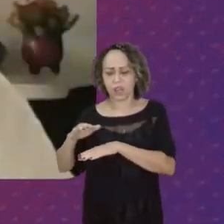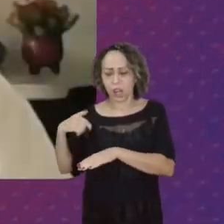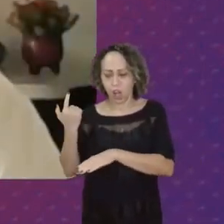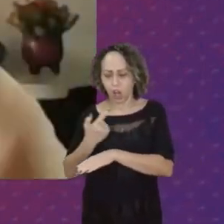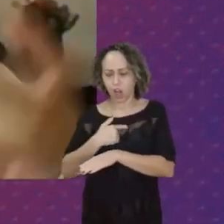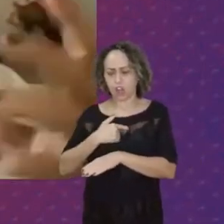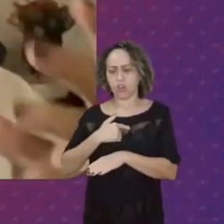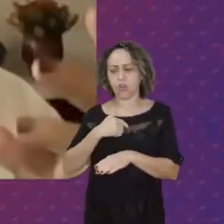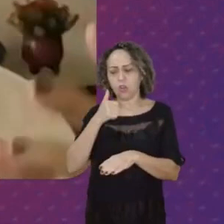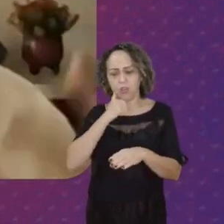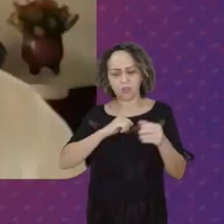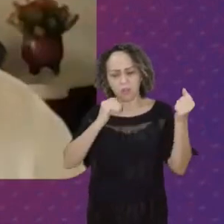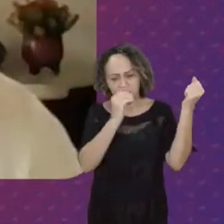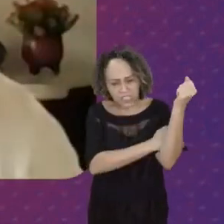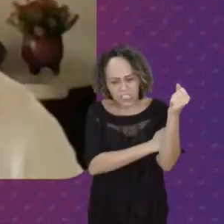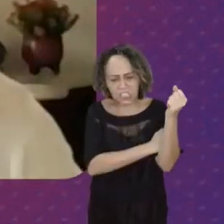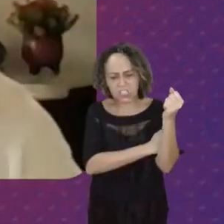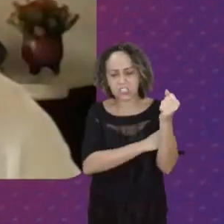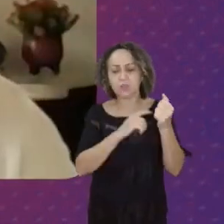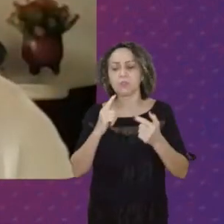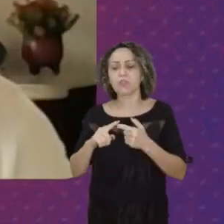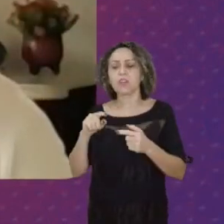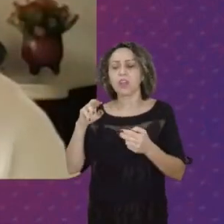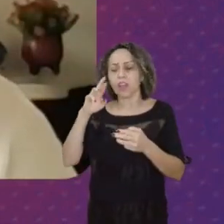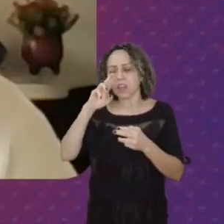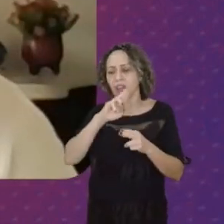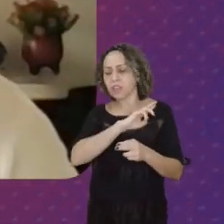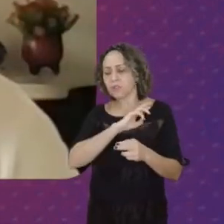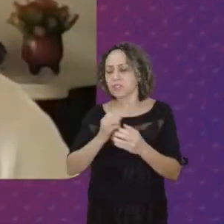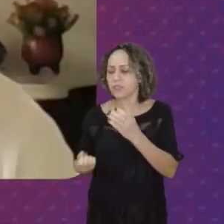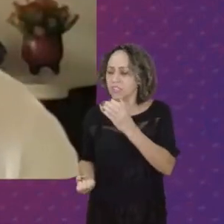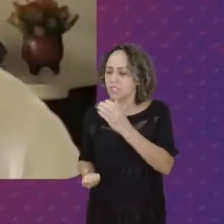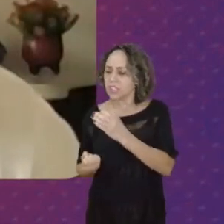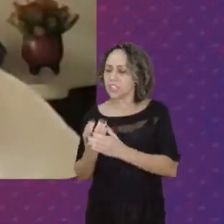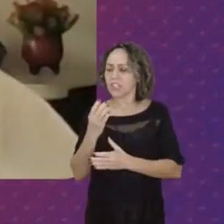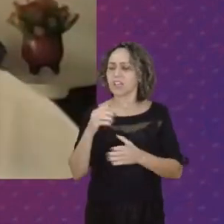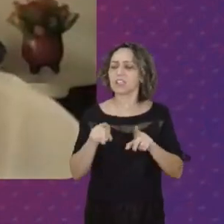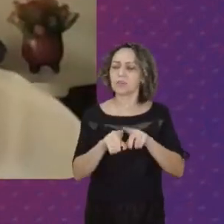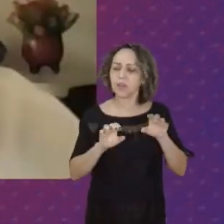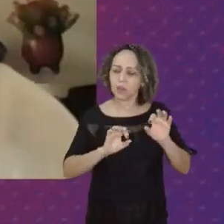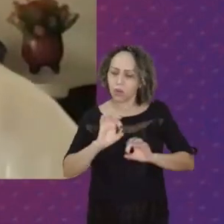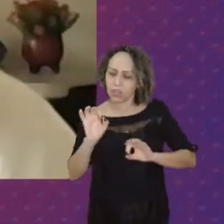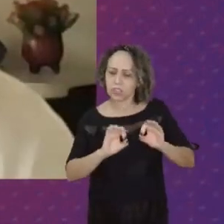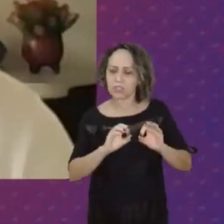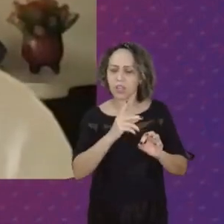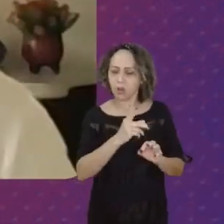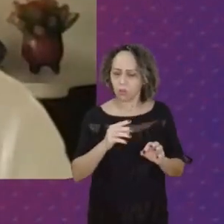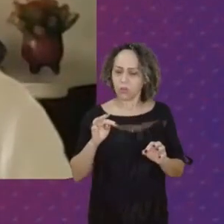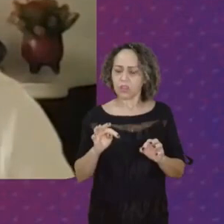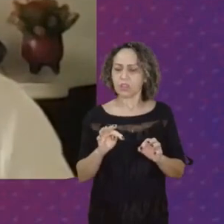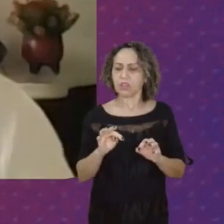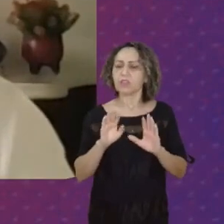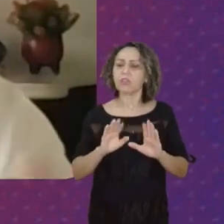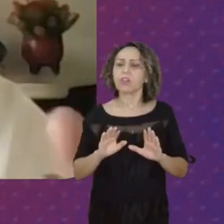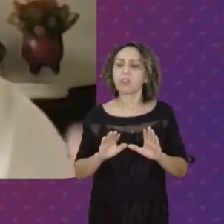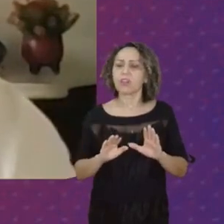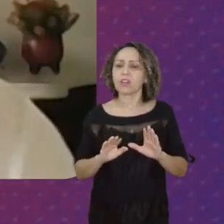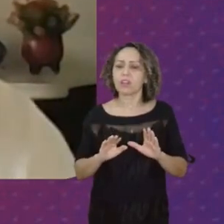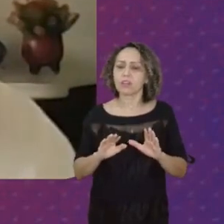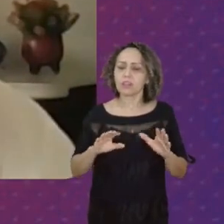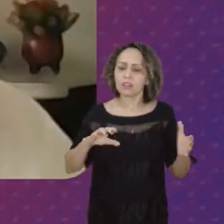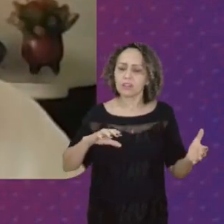que criaram e que organizam o Partido dos Trabalhadores, que foi a resolução